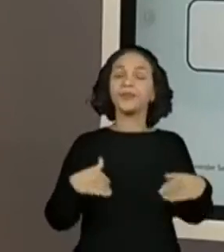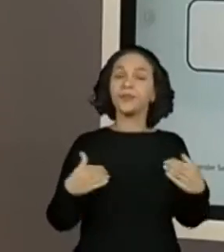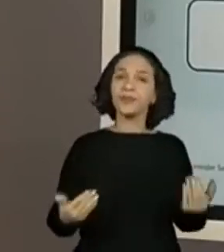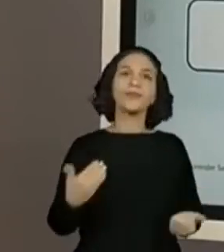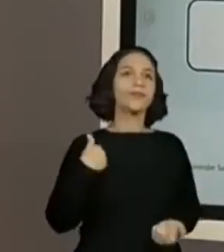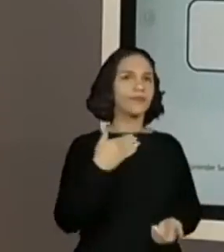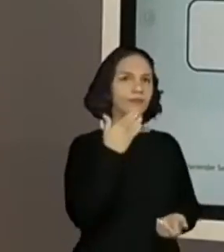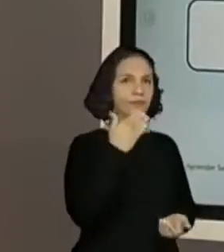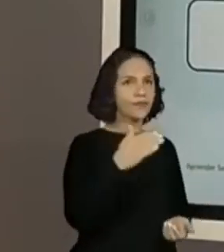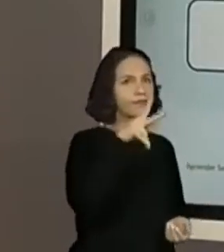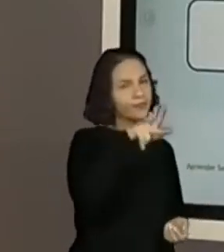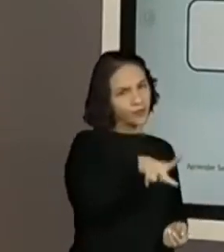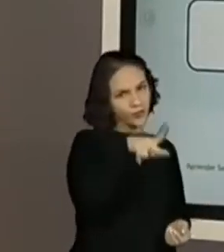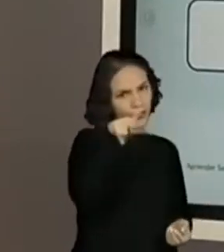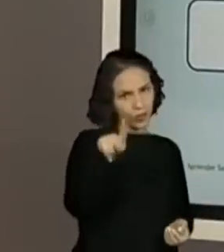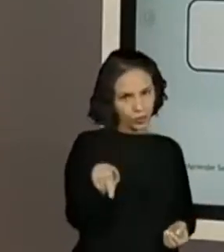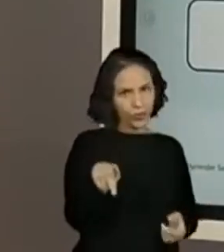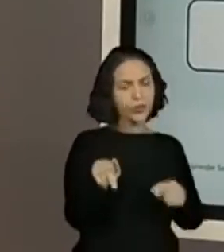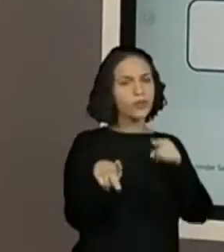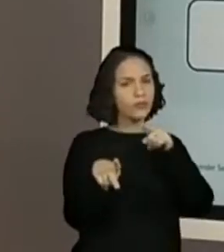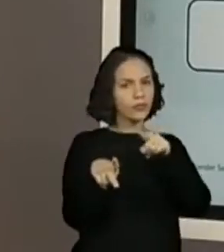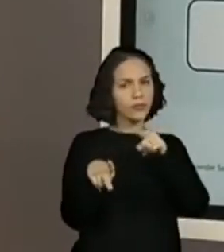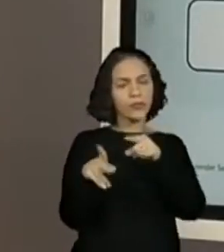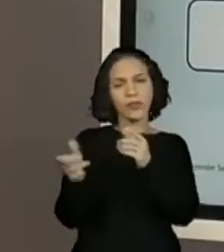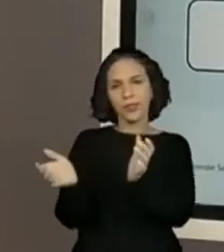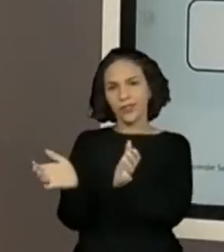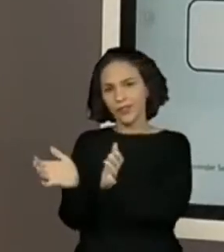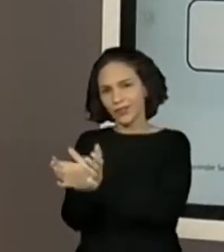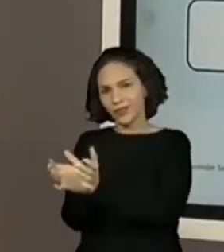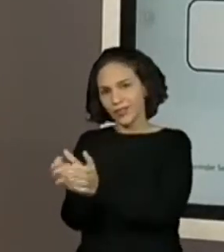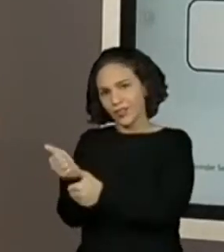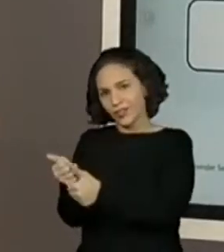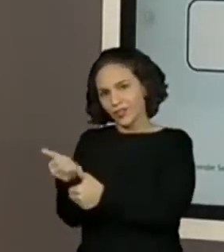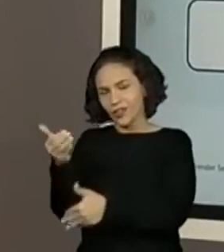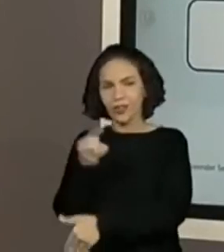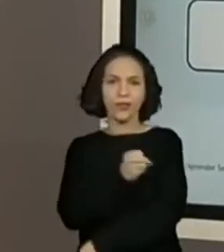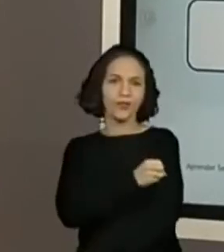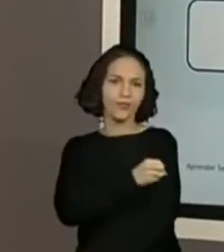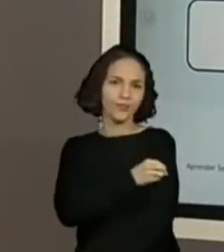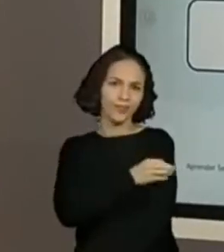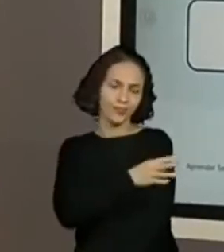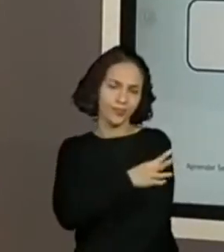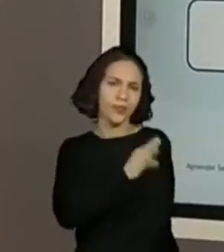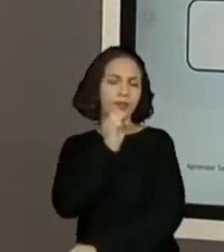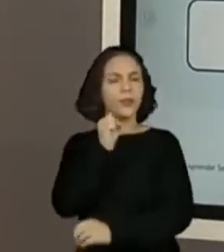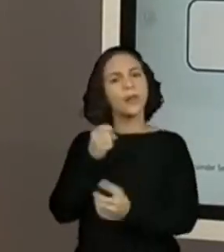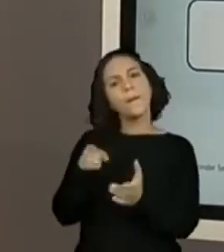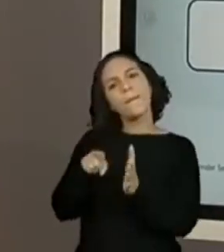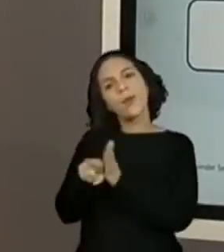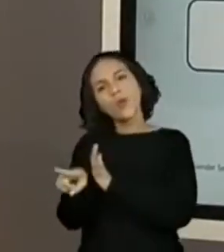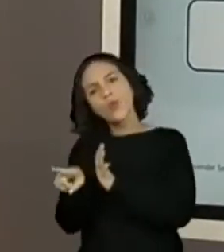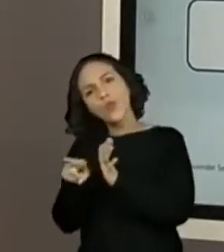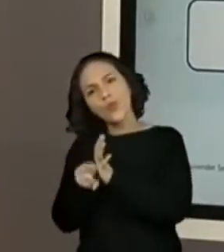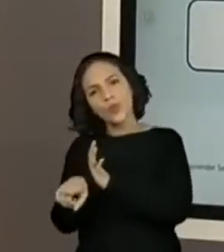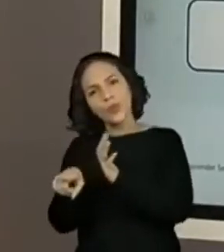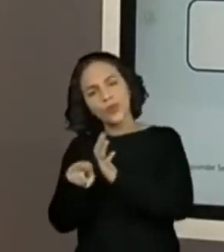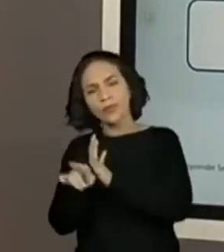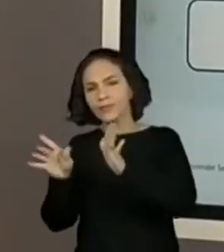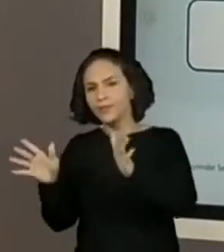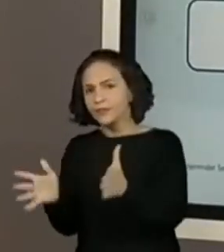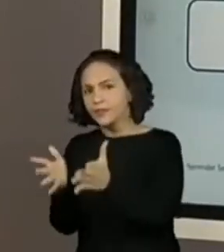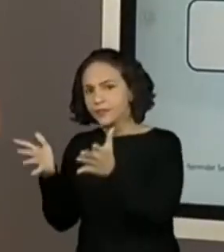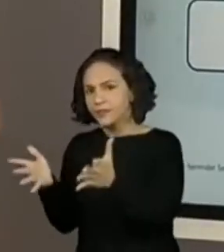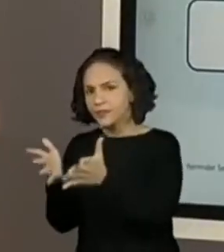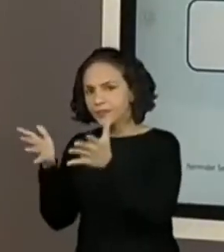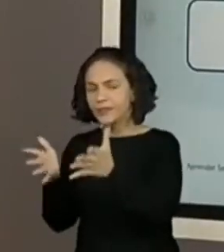ajuda das professoras aí no chat por ano e turma, colocando algumas perguntas, estimulando